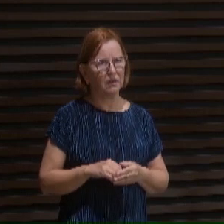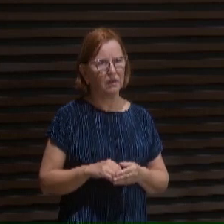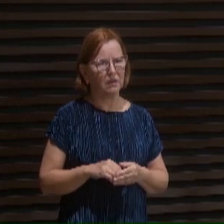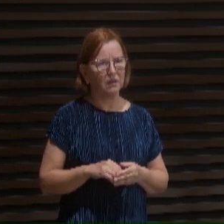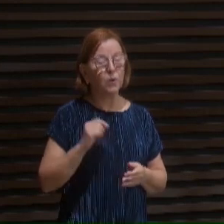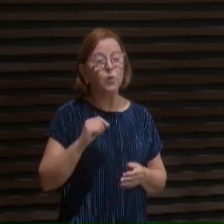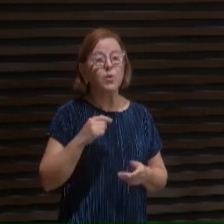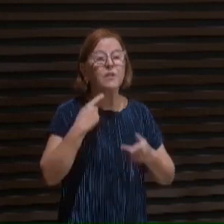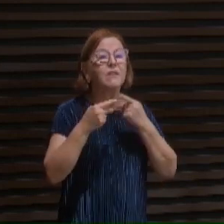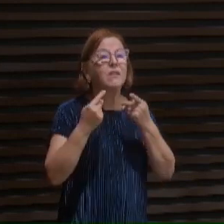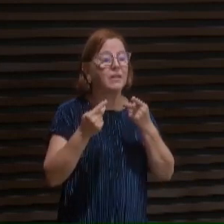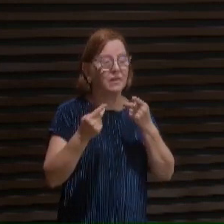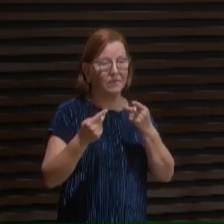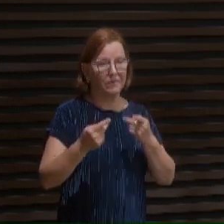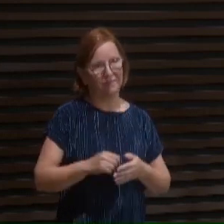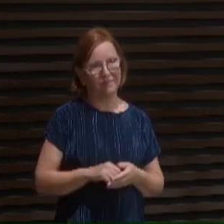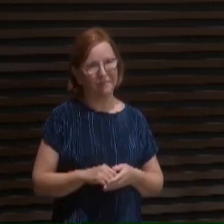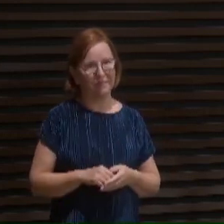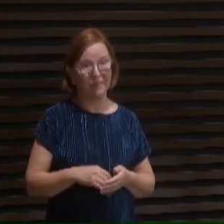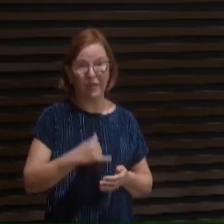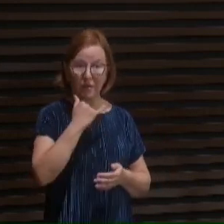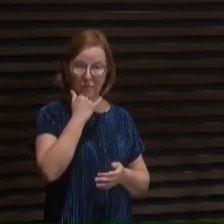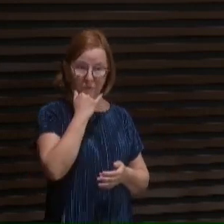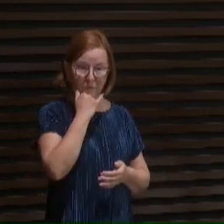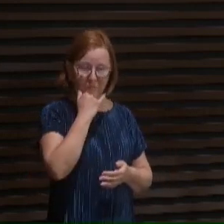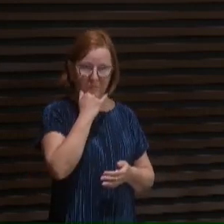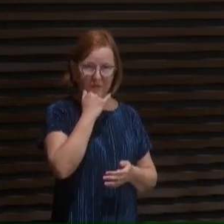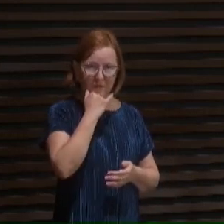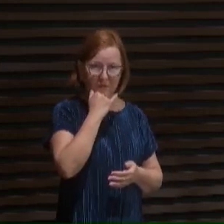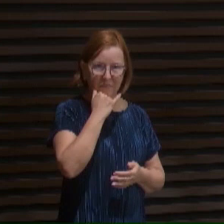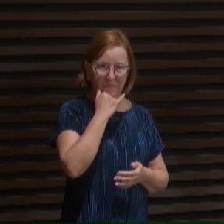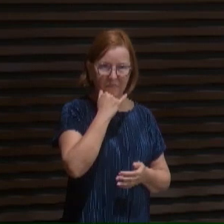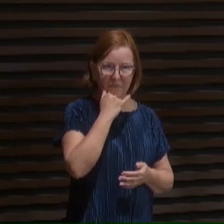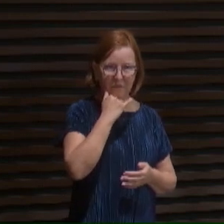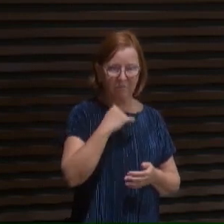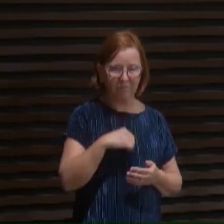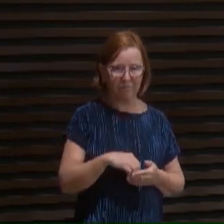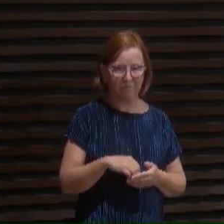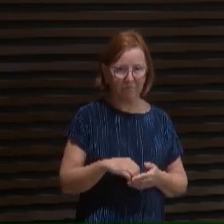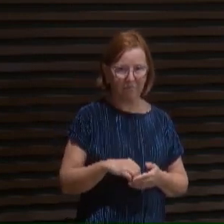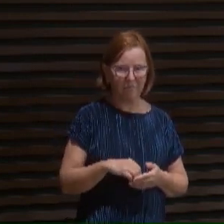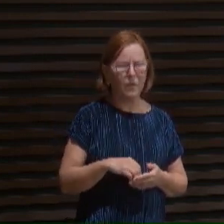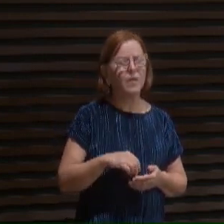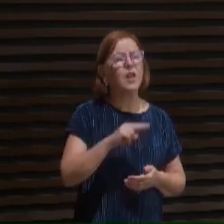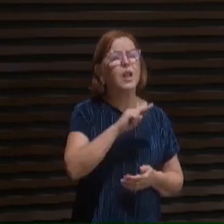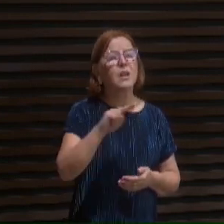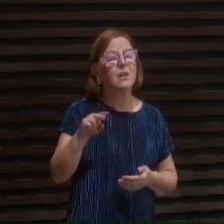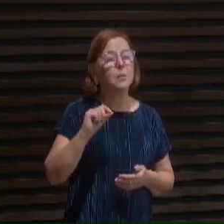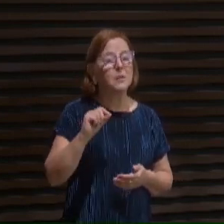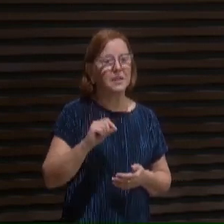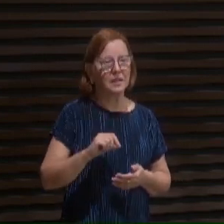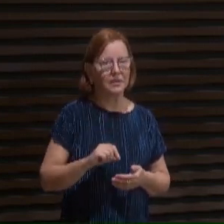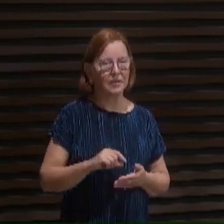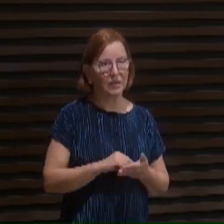povo? A desculpa dele é que ele não ia ter, em nome de quem? E veja o